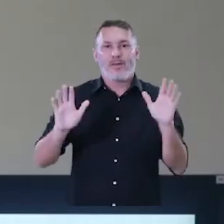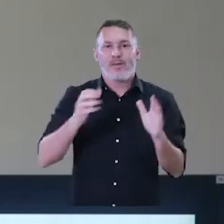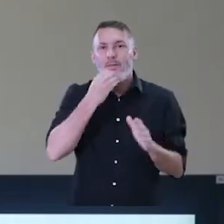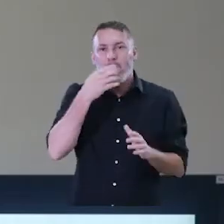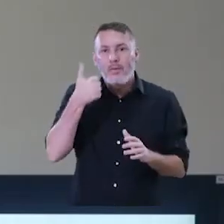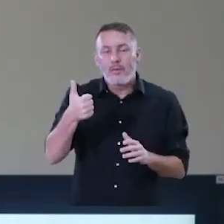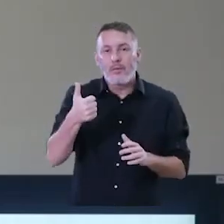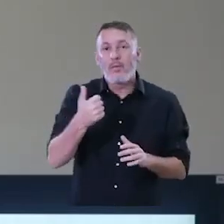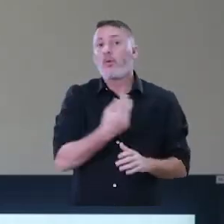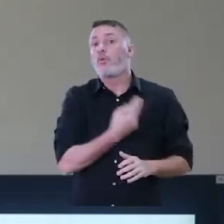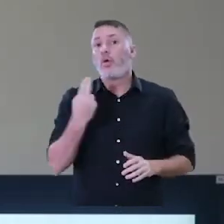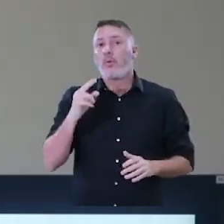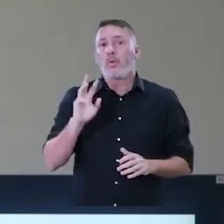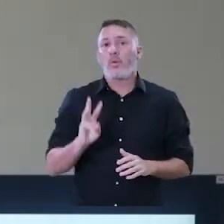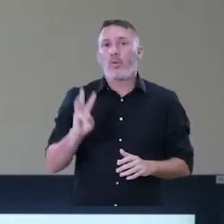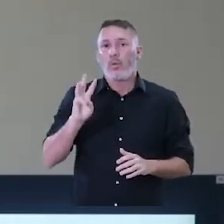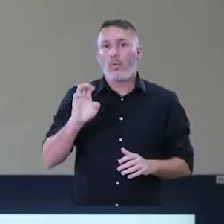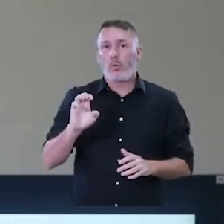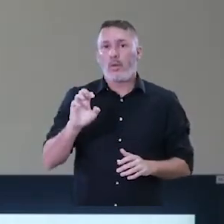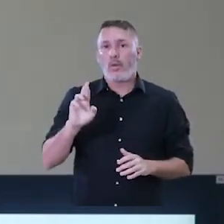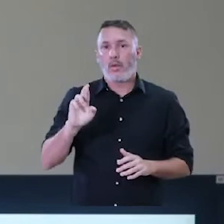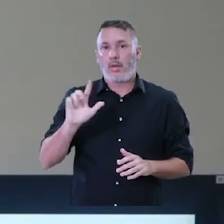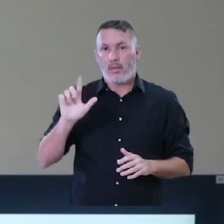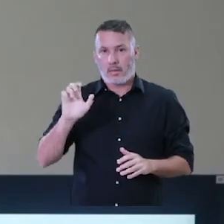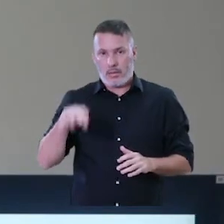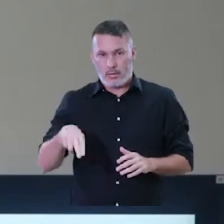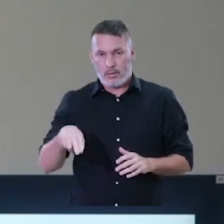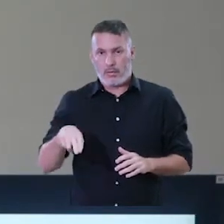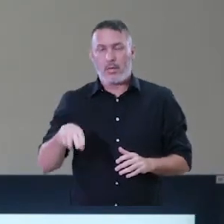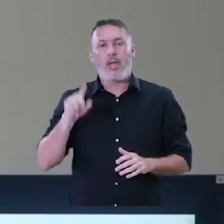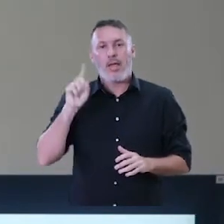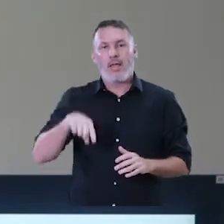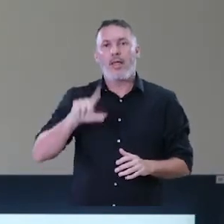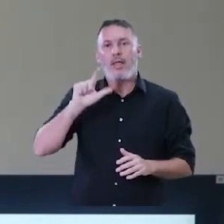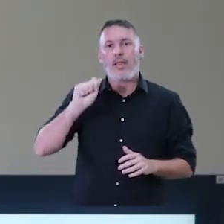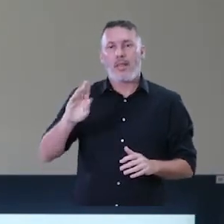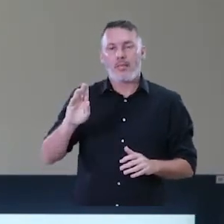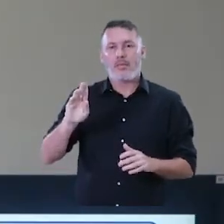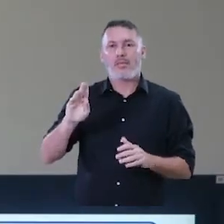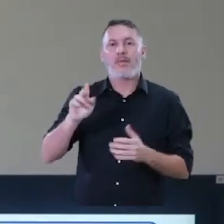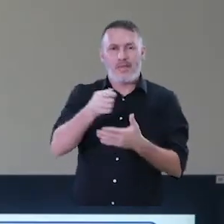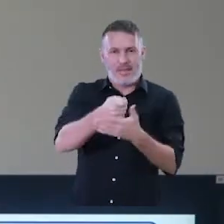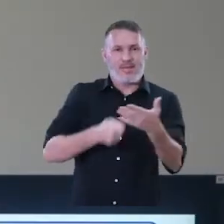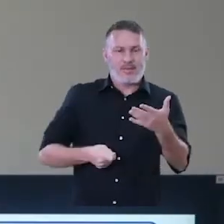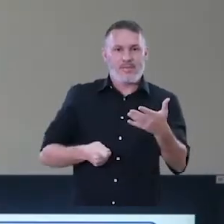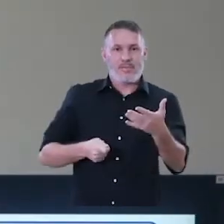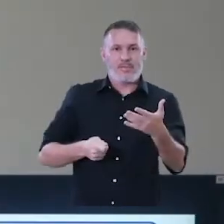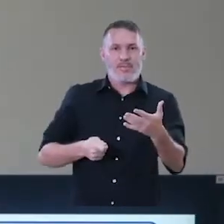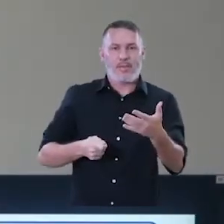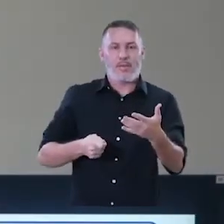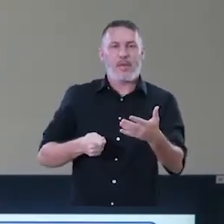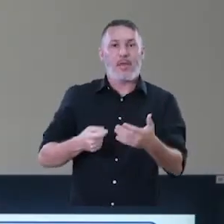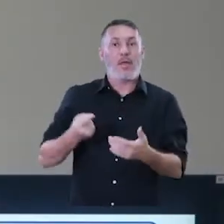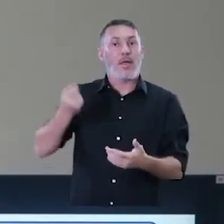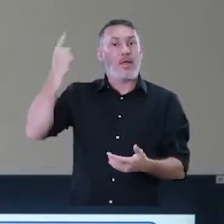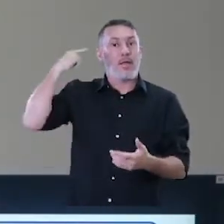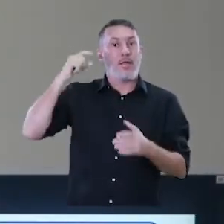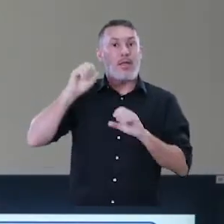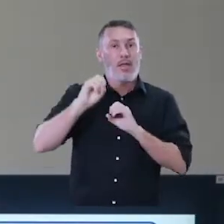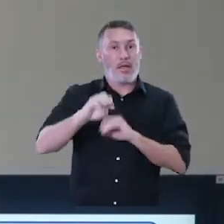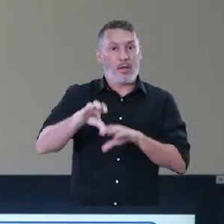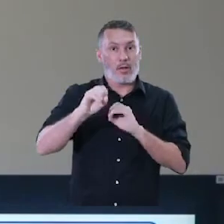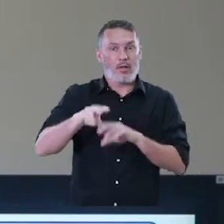Fala galera, beleza? Professor Werley aqui com o nosso laboratório de redação. Na última aula eu trabalhei com